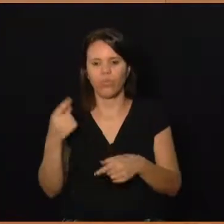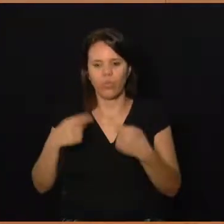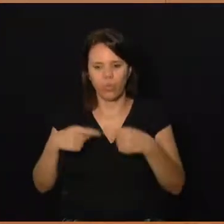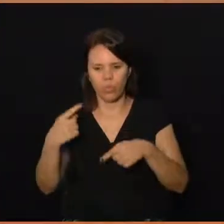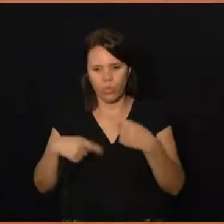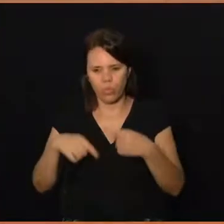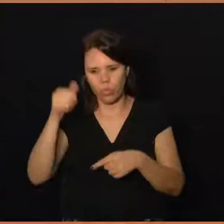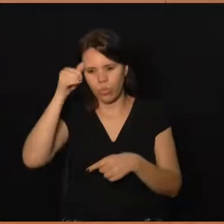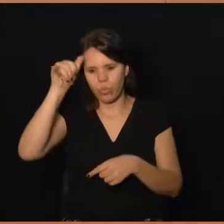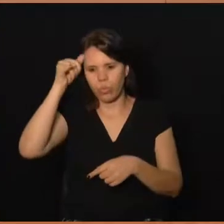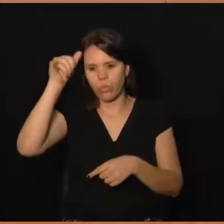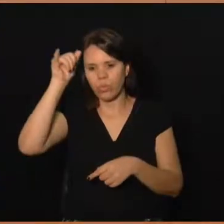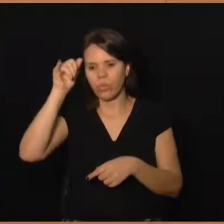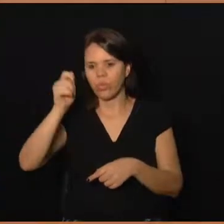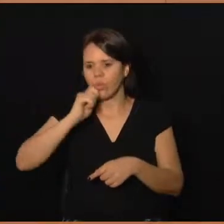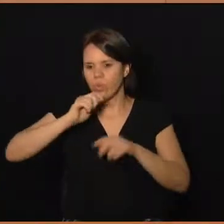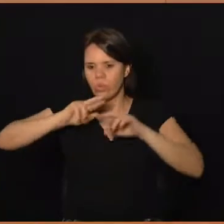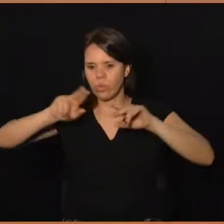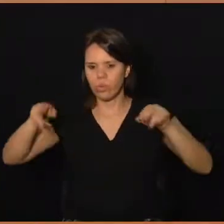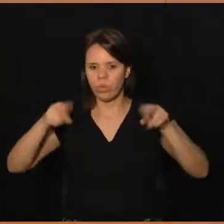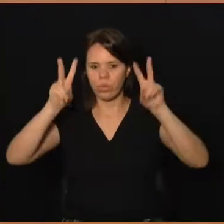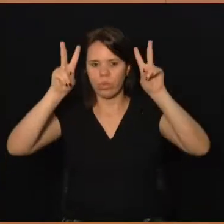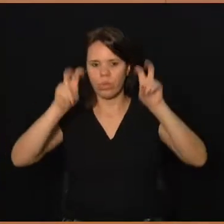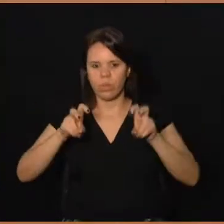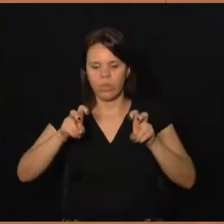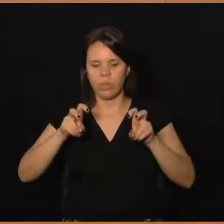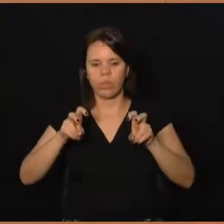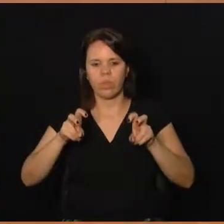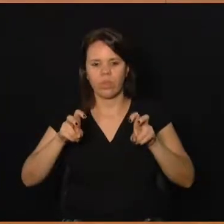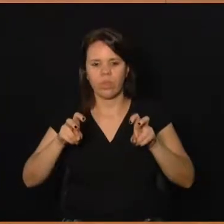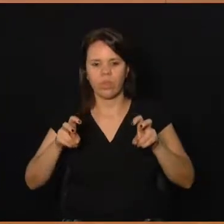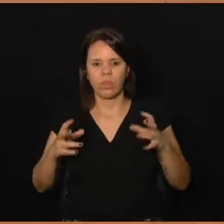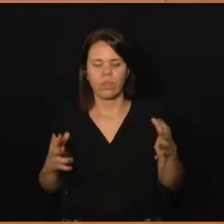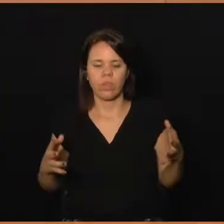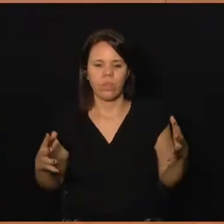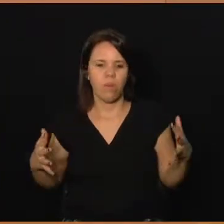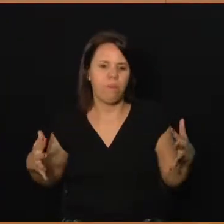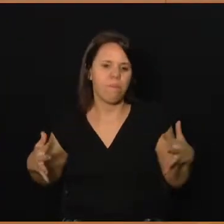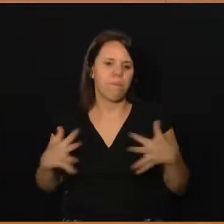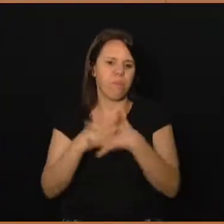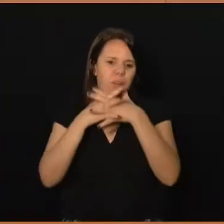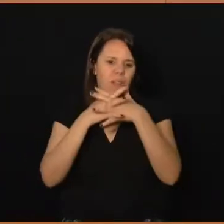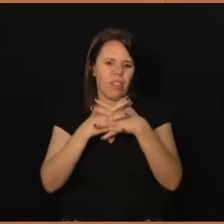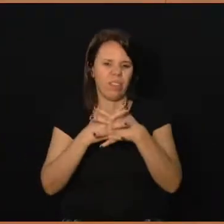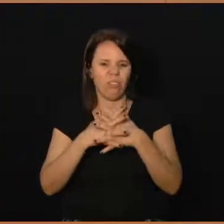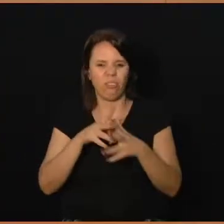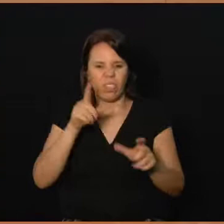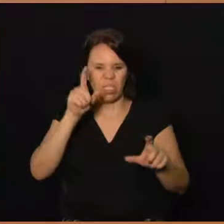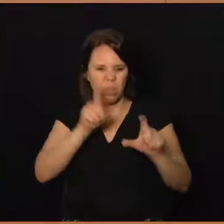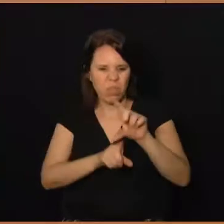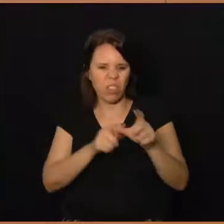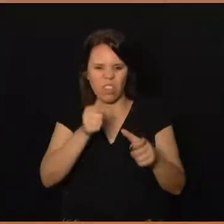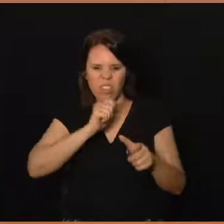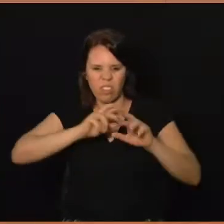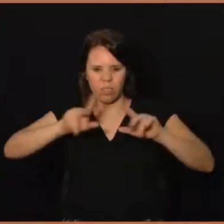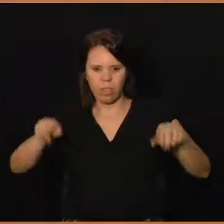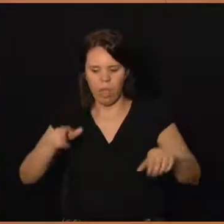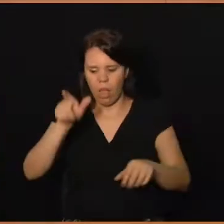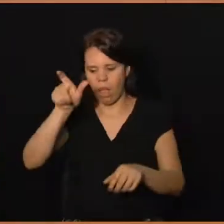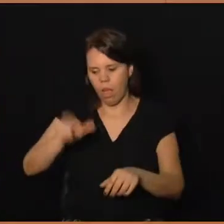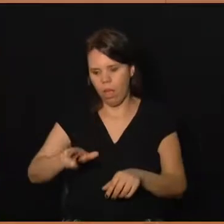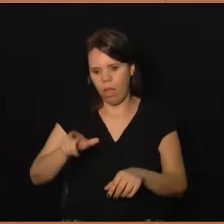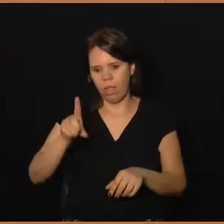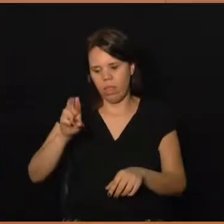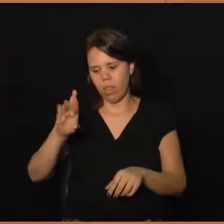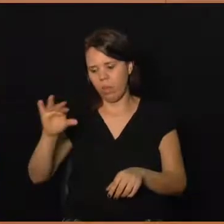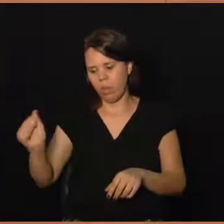Drogas. E o tema vai ser o impacto da dependência química na família. A Débora, ela é psicanalista clínica